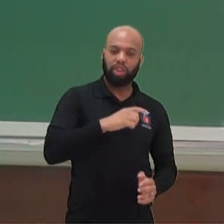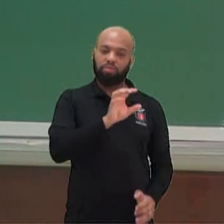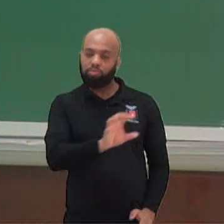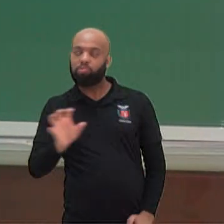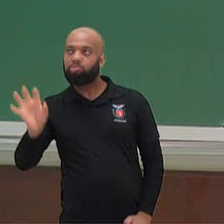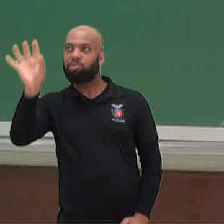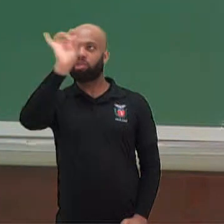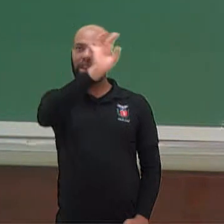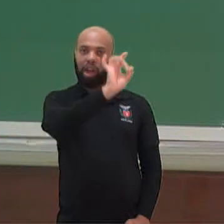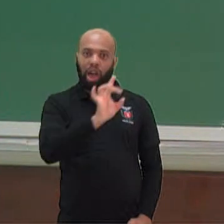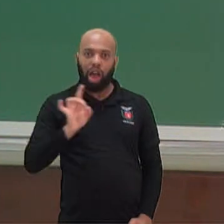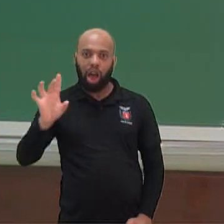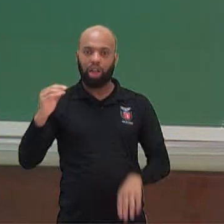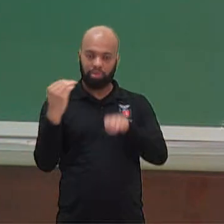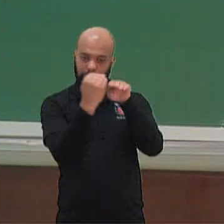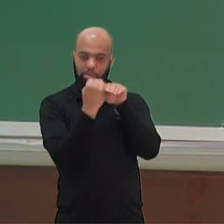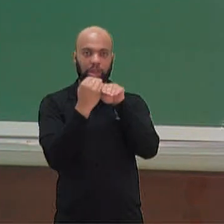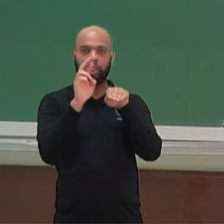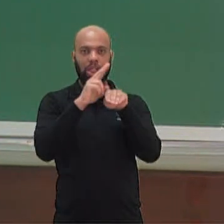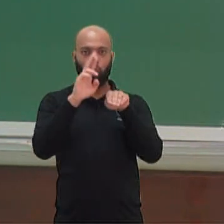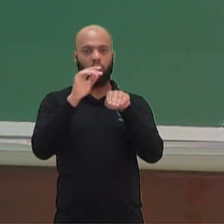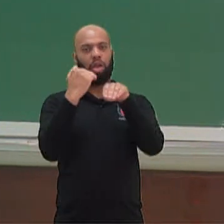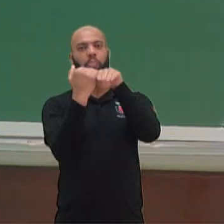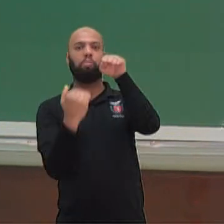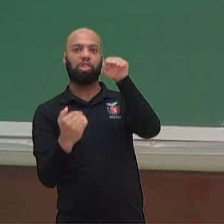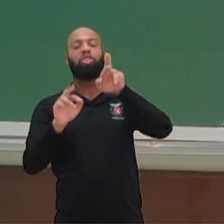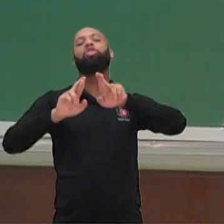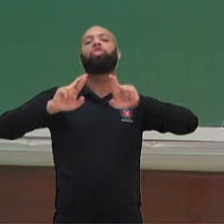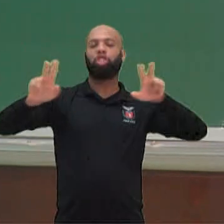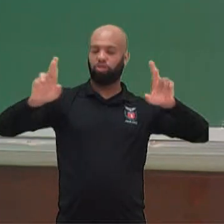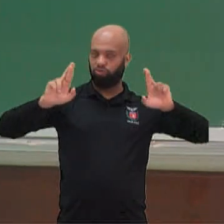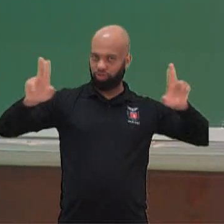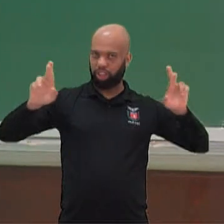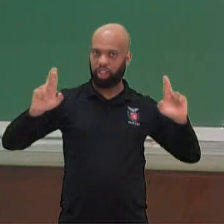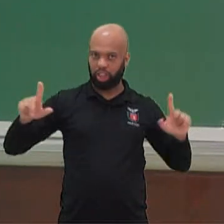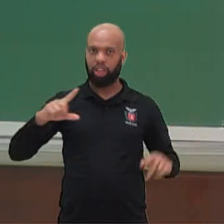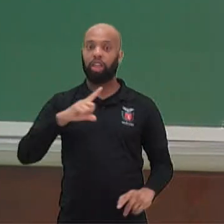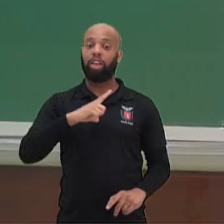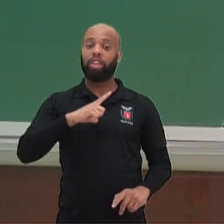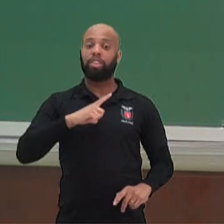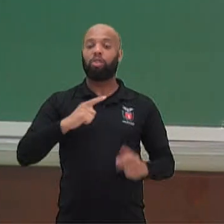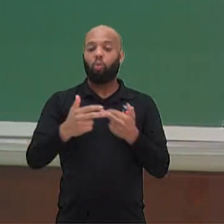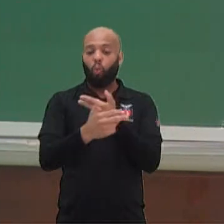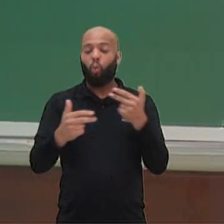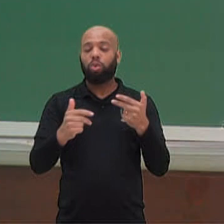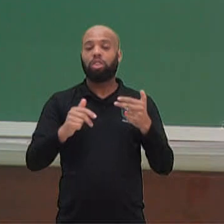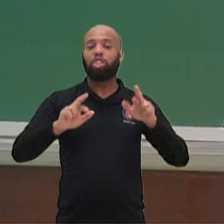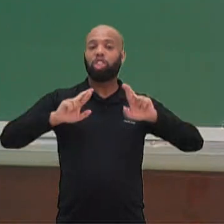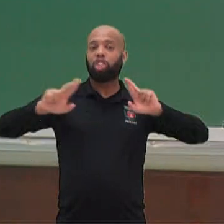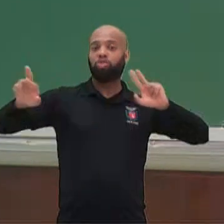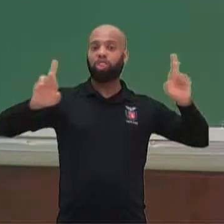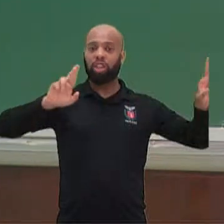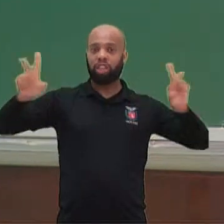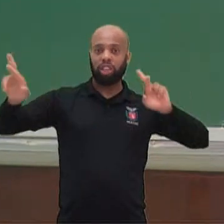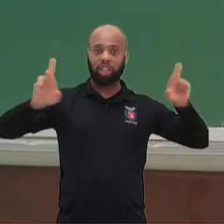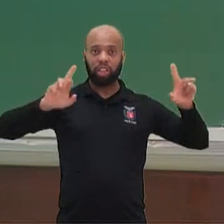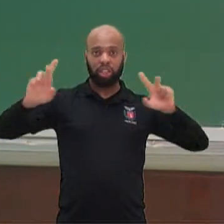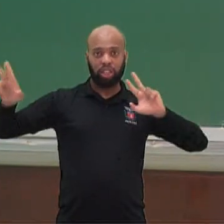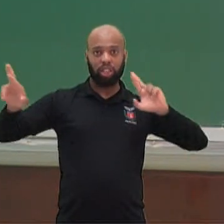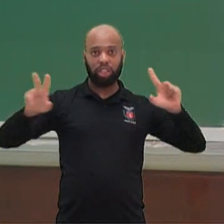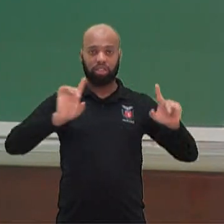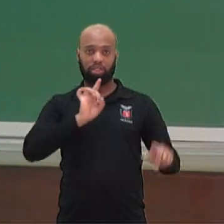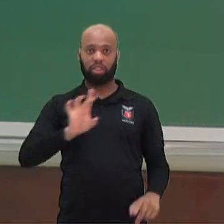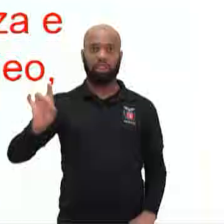é homogênea a distribuição, ela é bem heterogênea, nós temos aí diferentes recursos em diferentes regiões do Brasil,